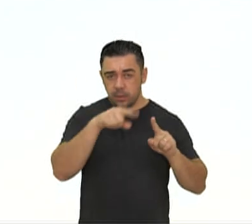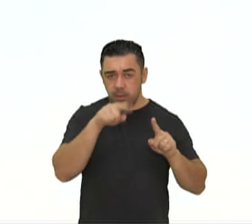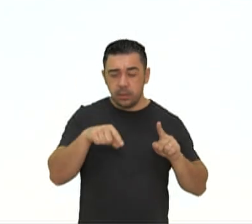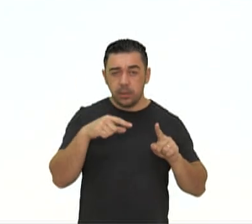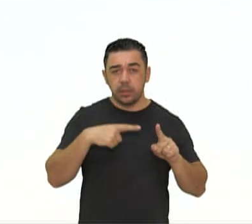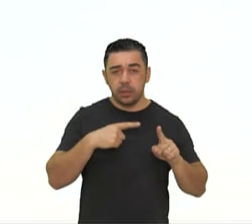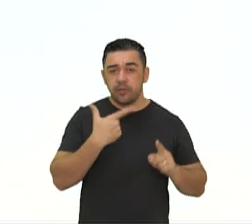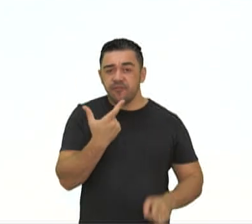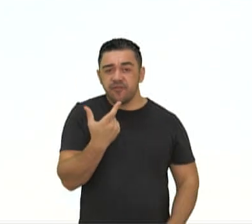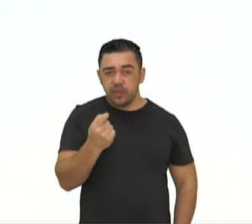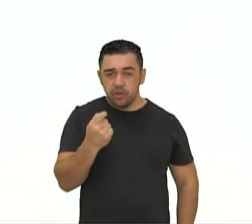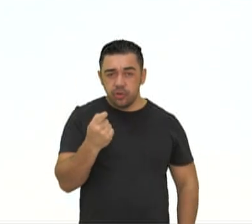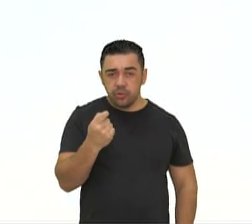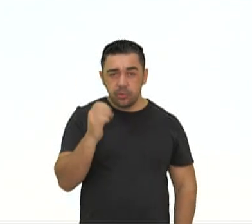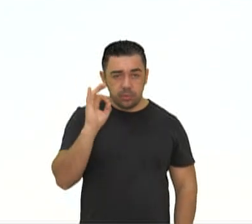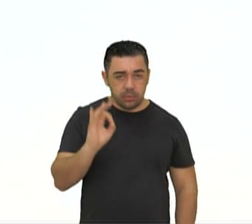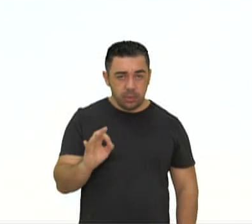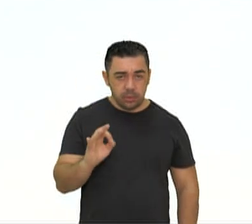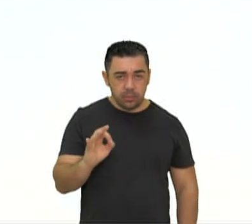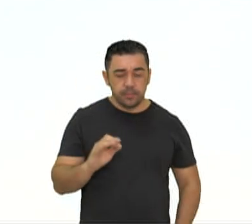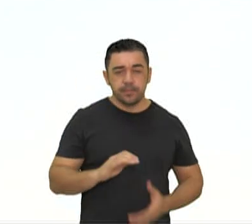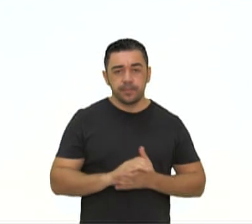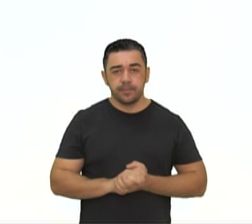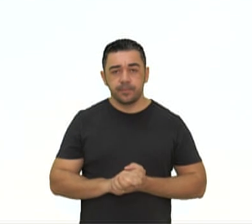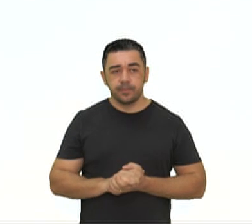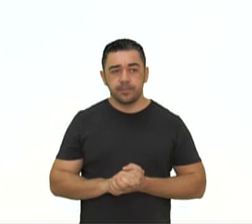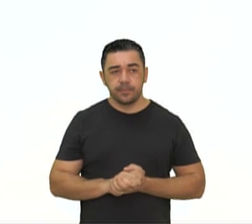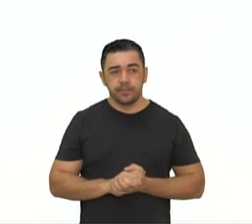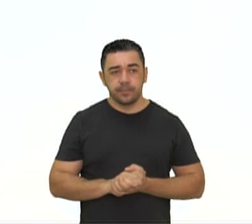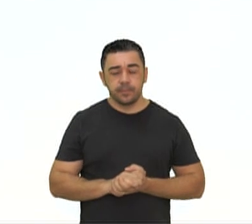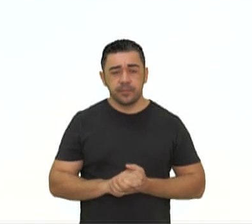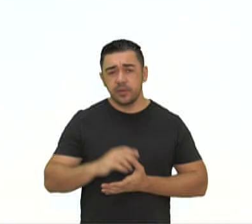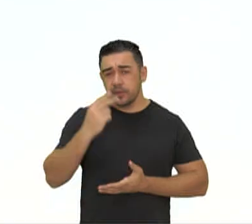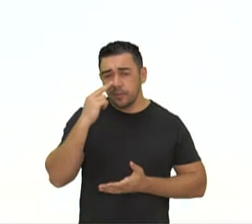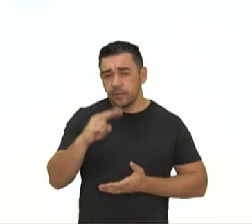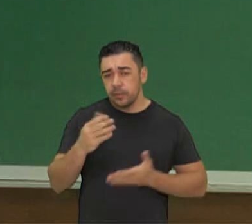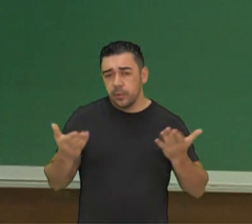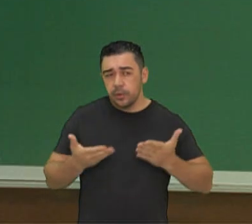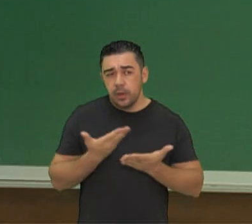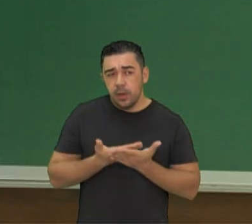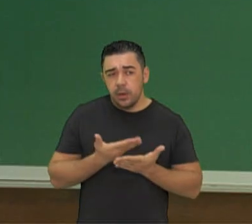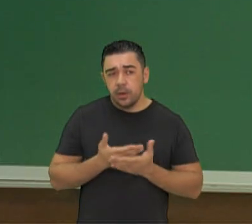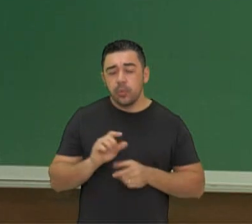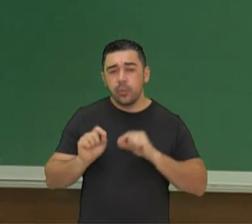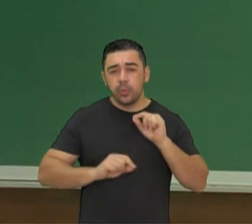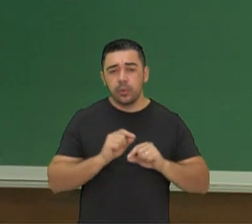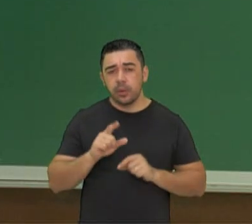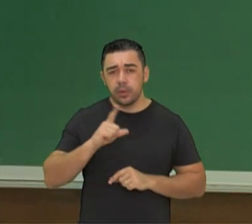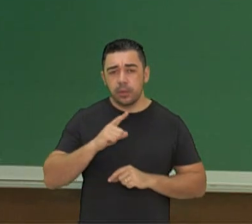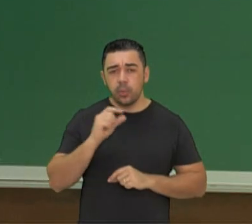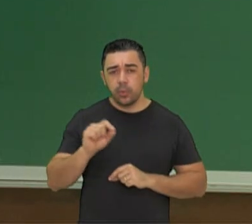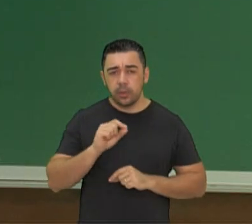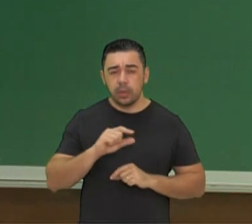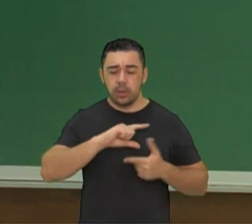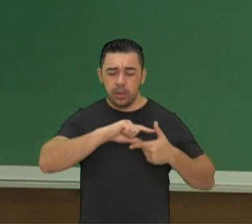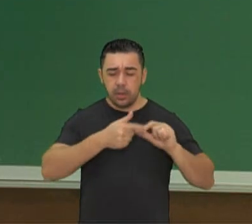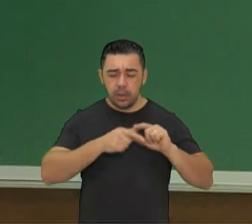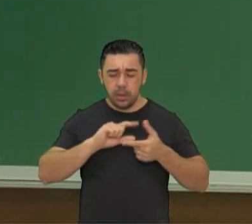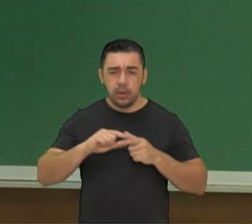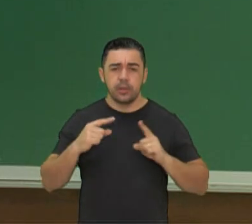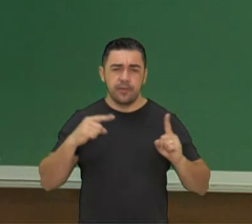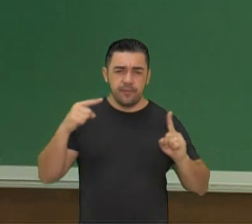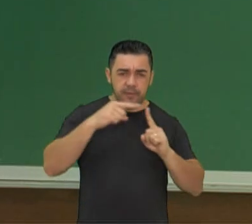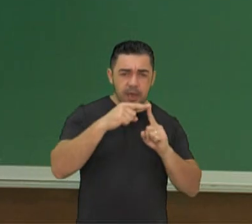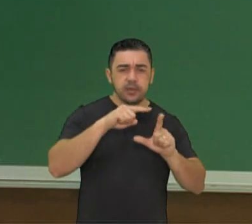ter 20 diagonais, tá? O que nós vimos na aula de hoje? Os elementos do polígono, vértices, ângulos,